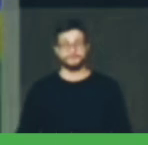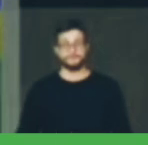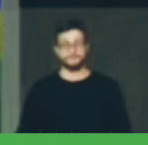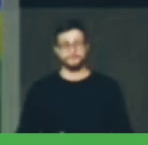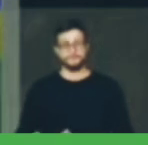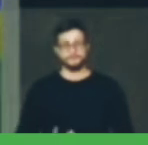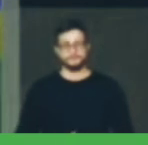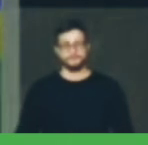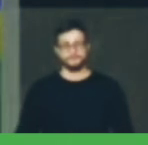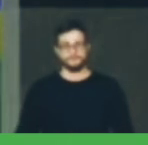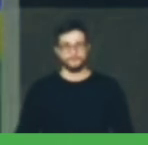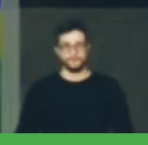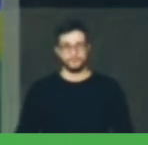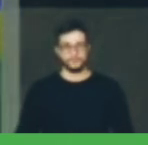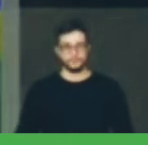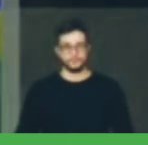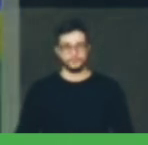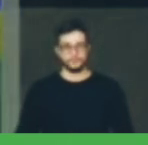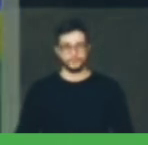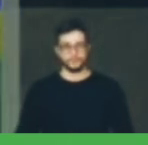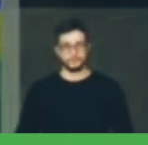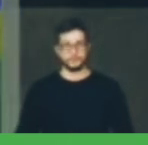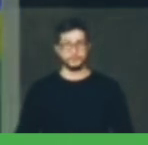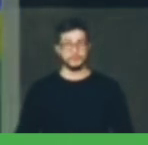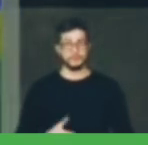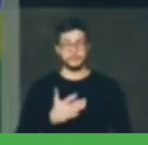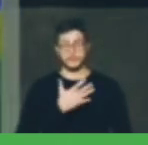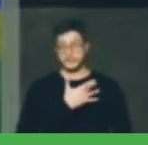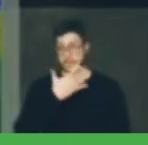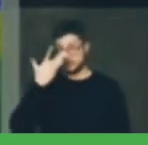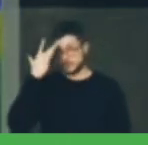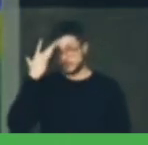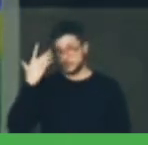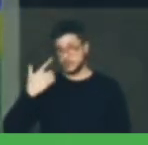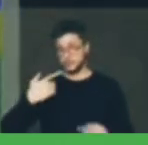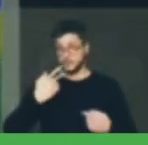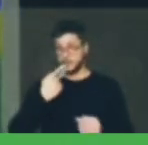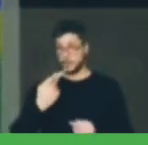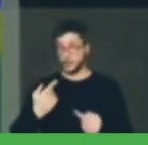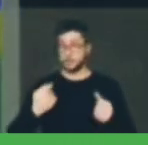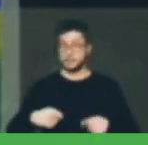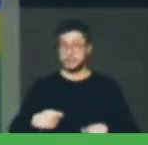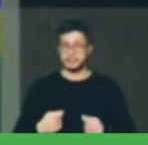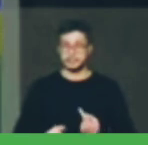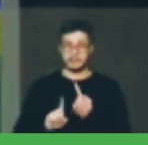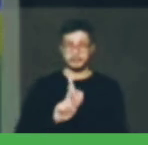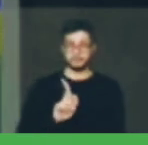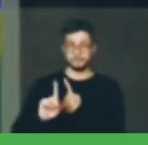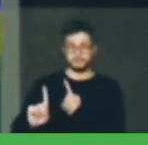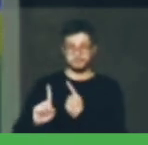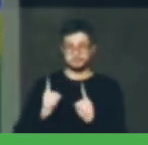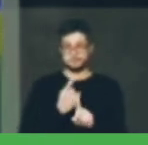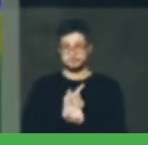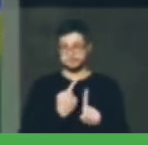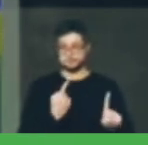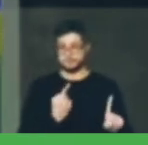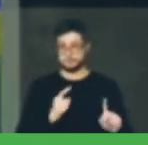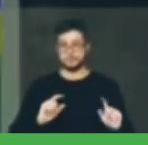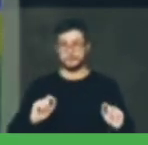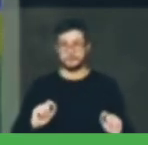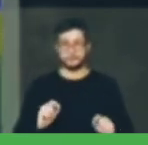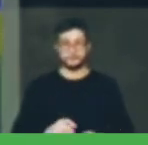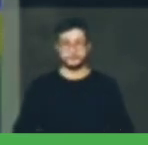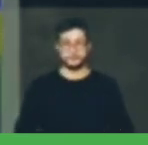que disse que era para fazer distanciamento social, que nem aqui, nem na China, em